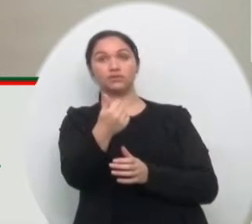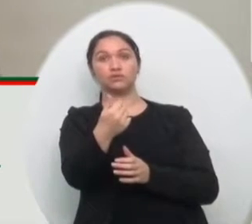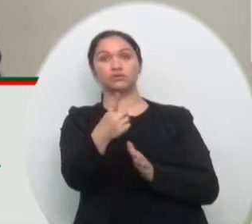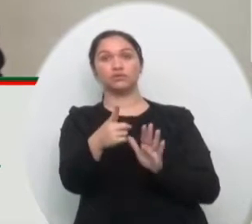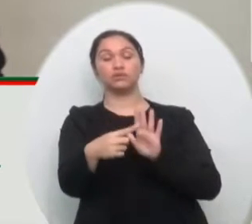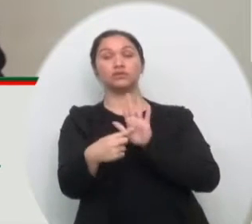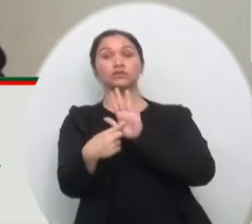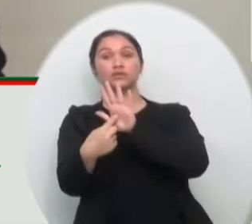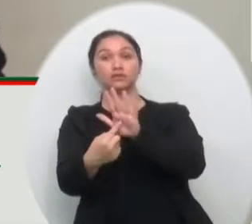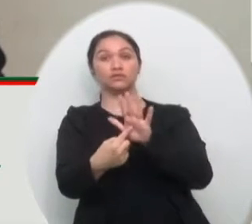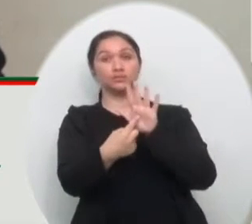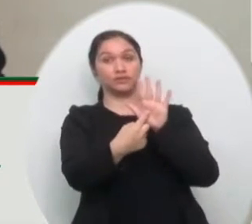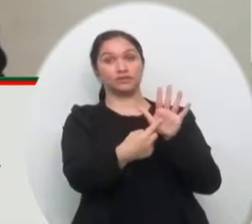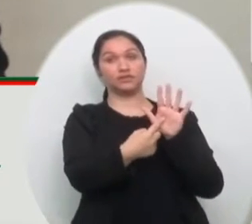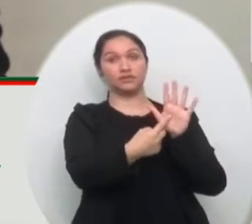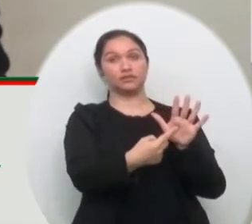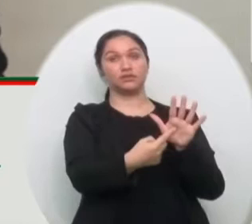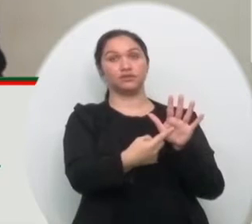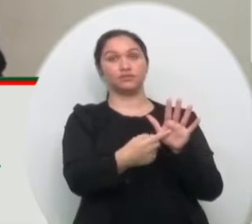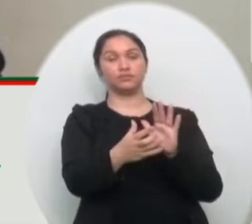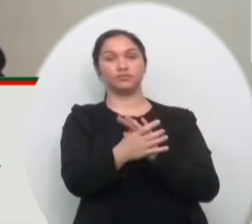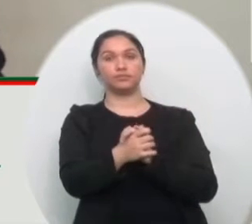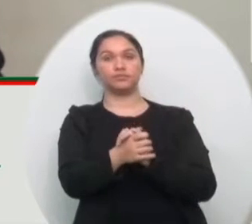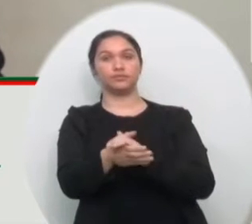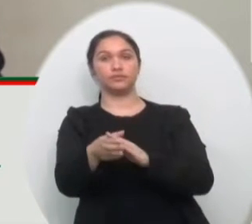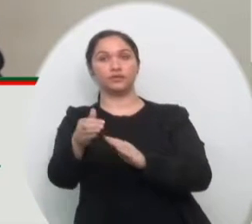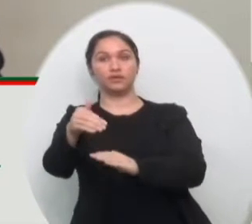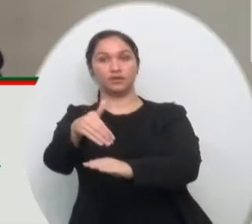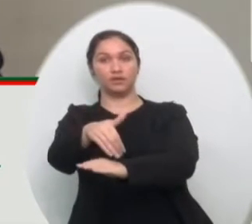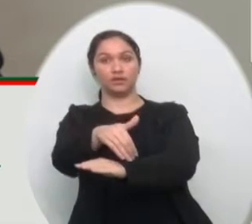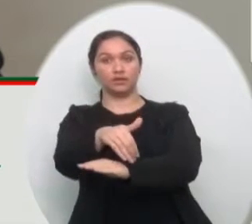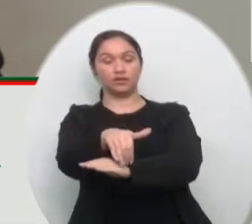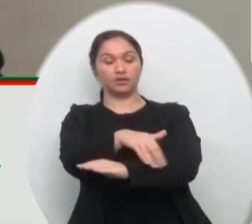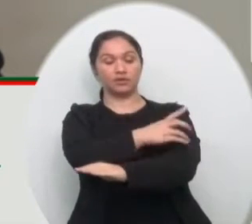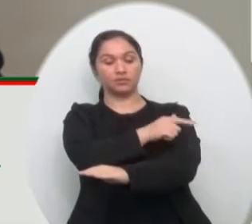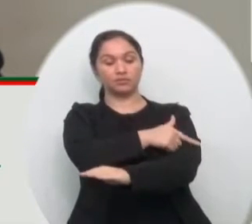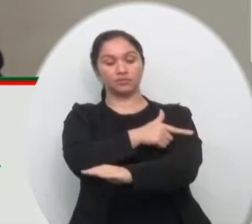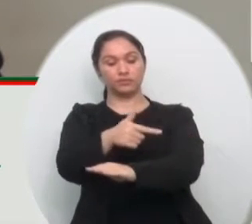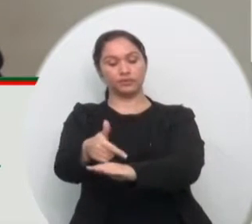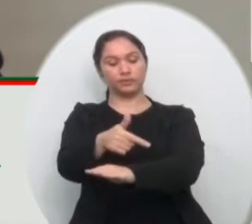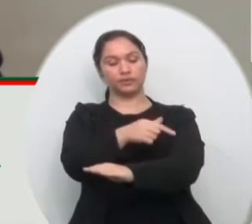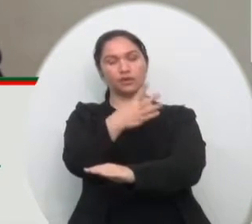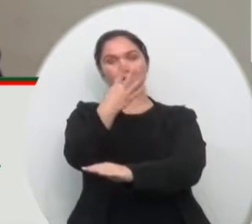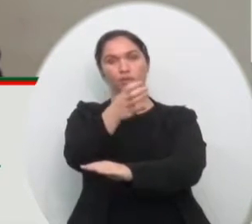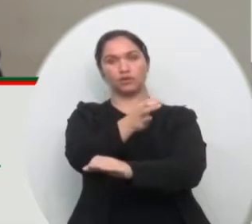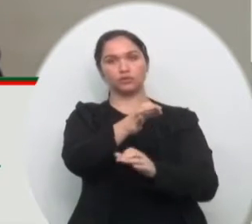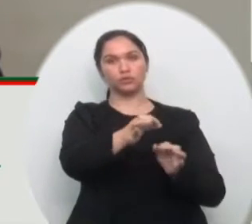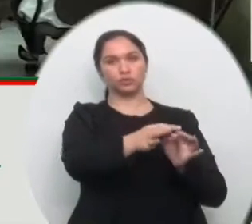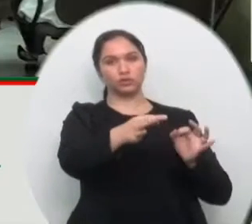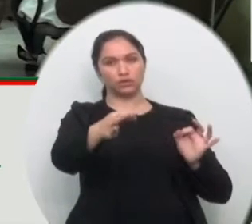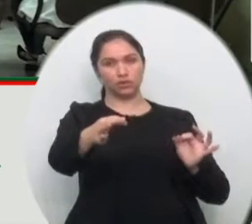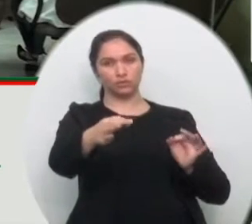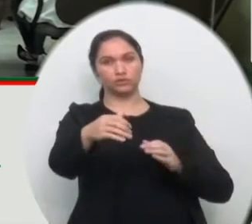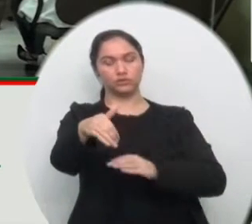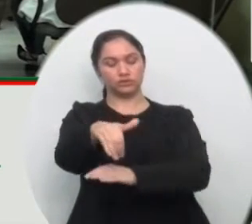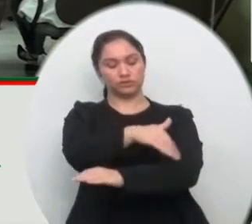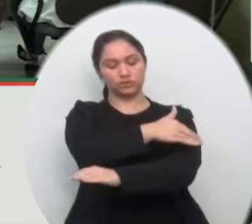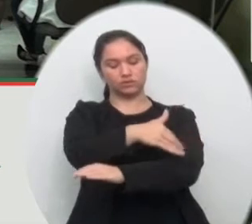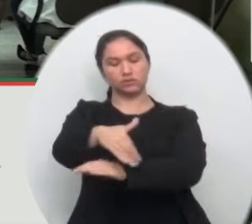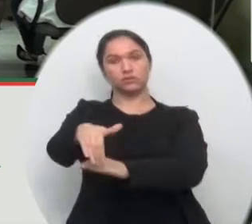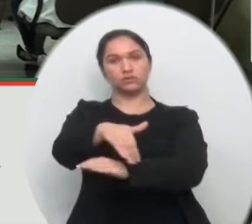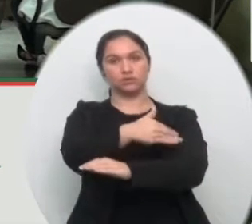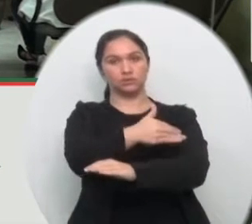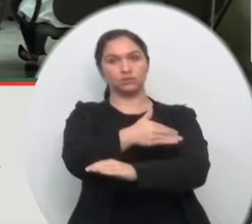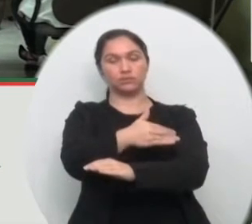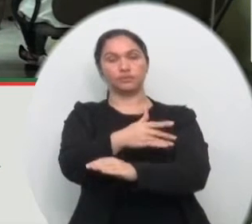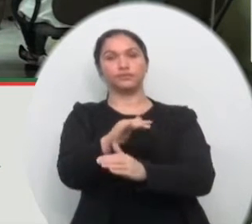fazer verificação, elas ficam no trecho de aproximadamente 4 quilômetros. certo? Eu não peguei toda a extensão,